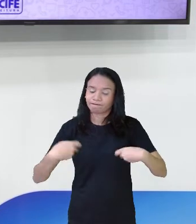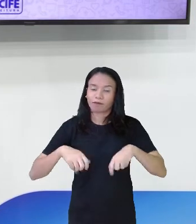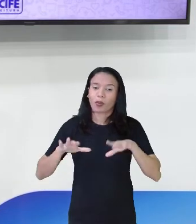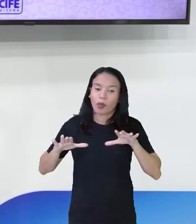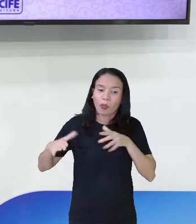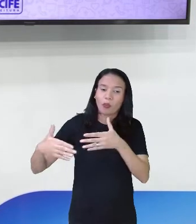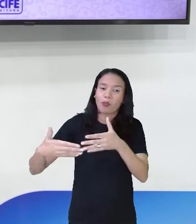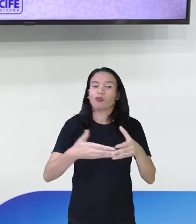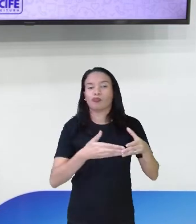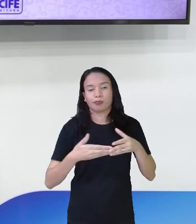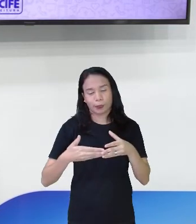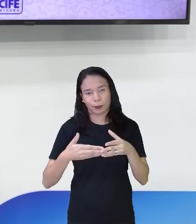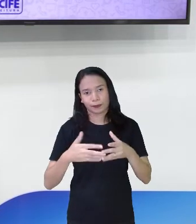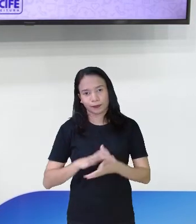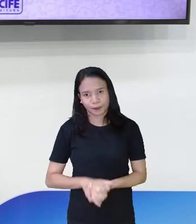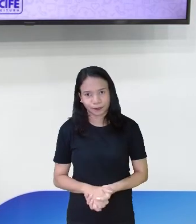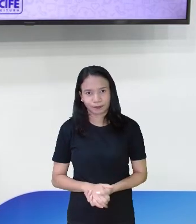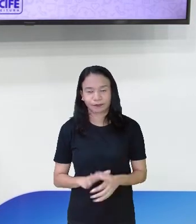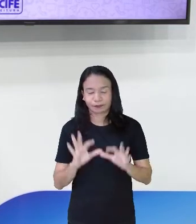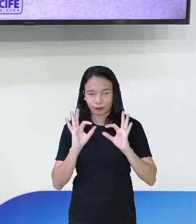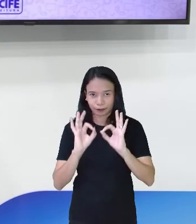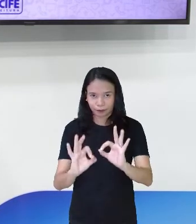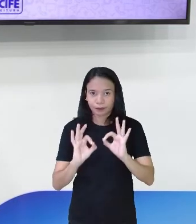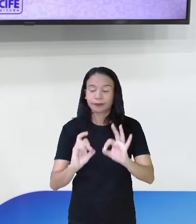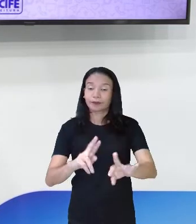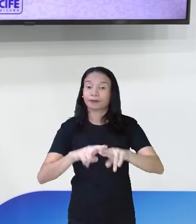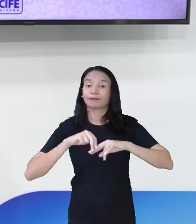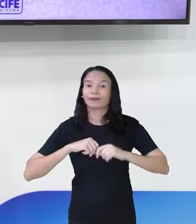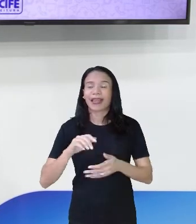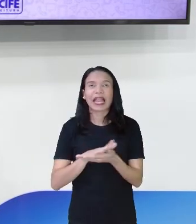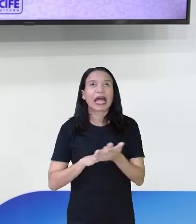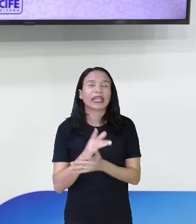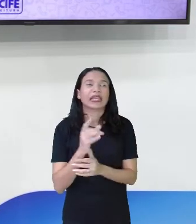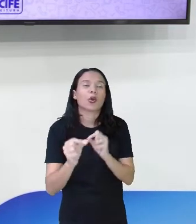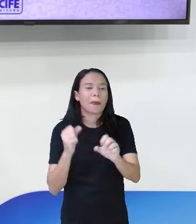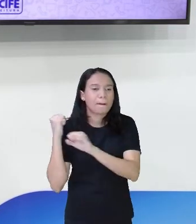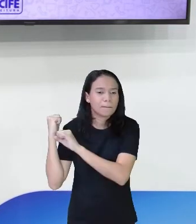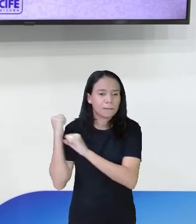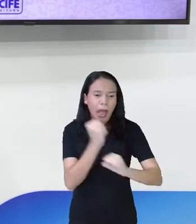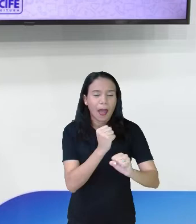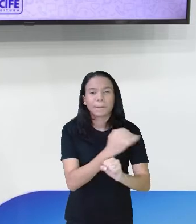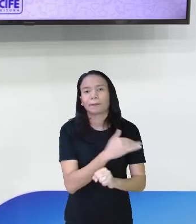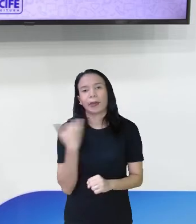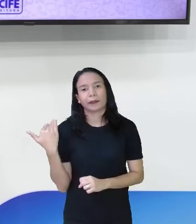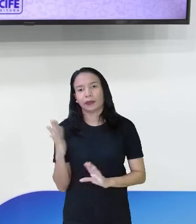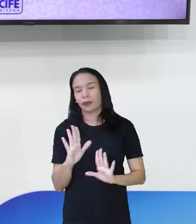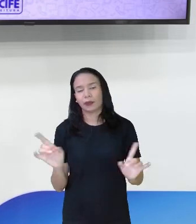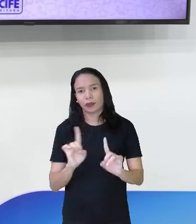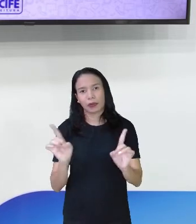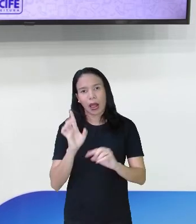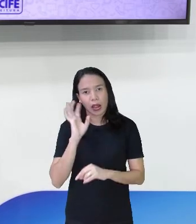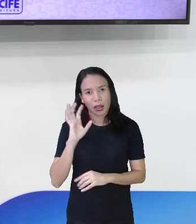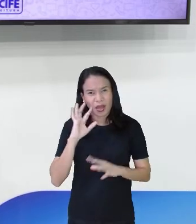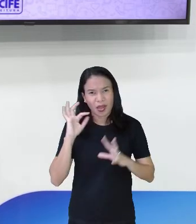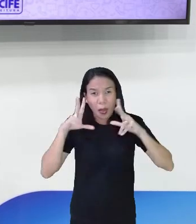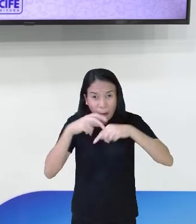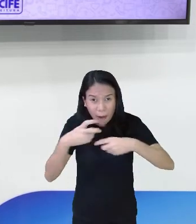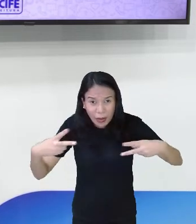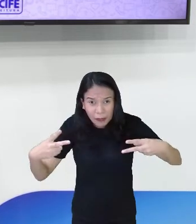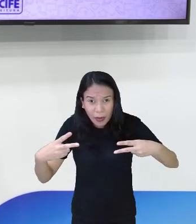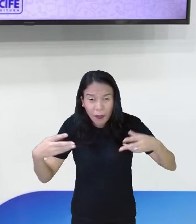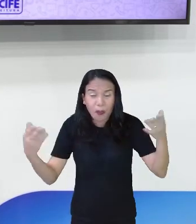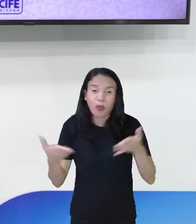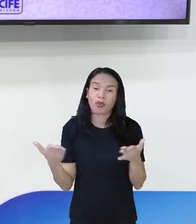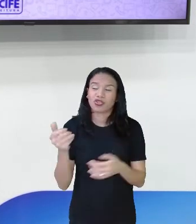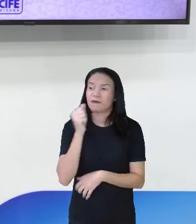gente, coletivo. Tá certo? Então, nada de caça, esse tipo de coisa, não é legal. O animal, imagine, hoje